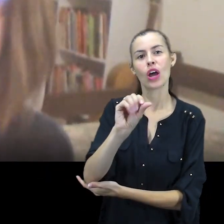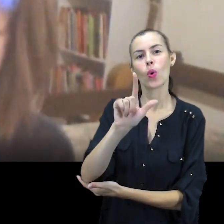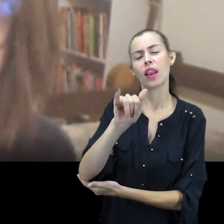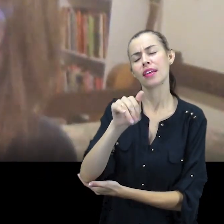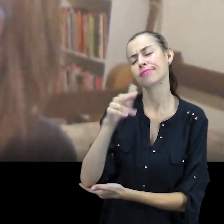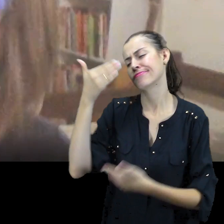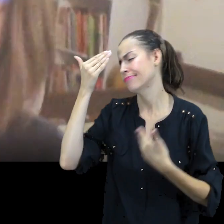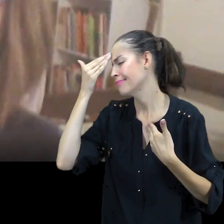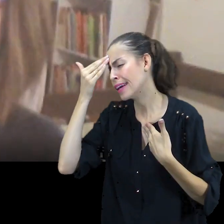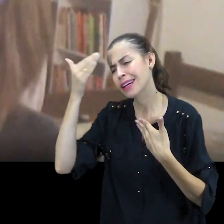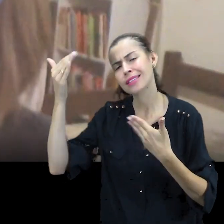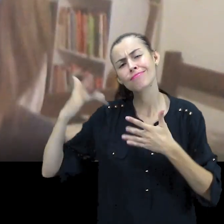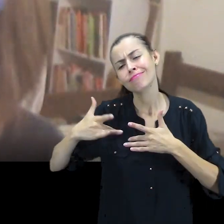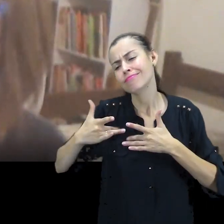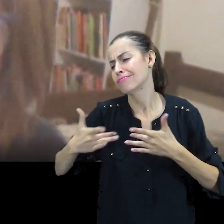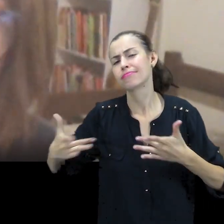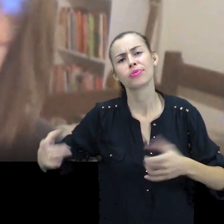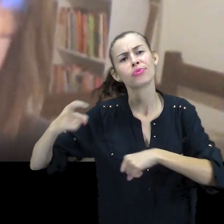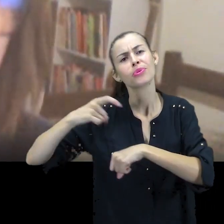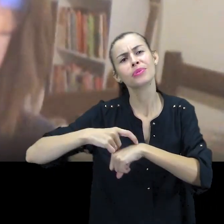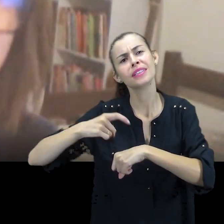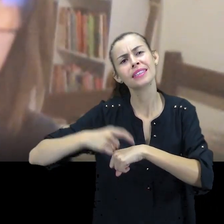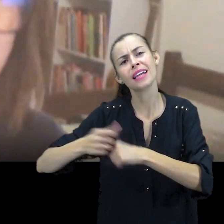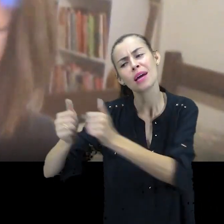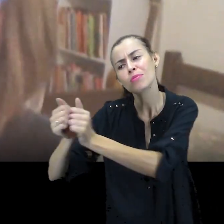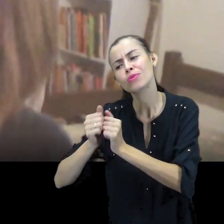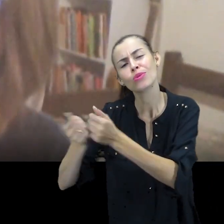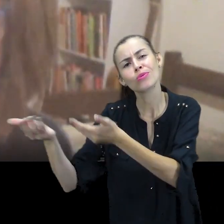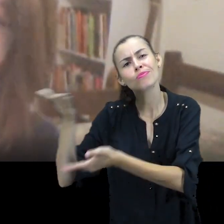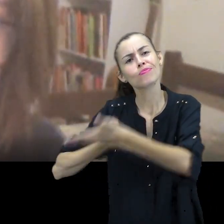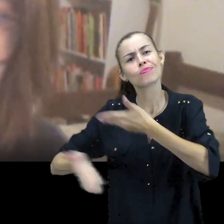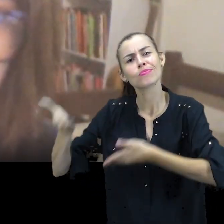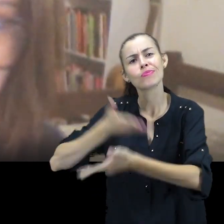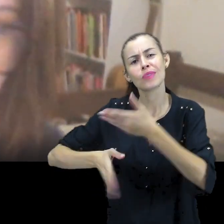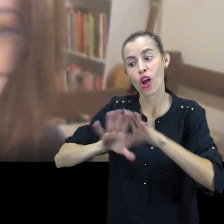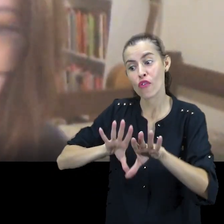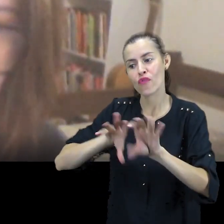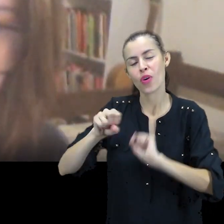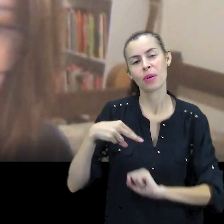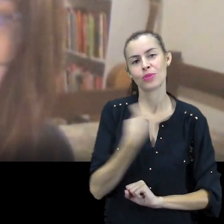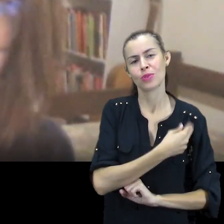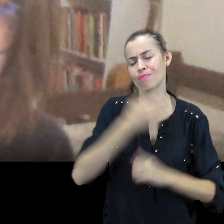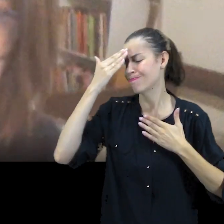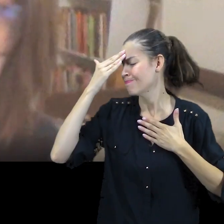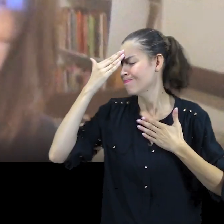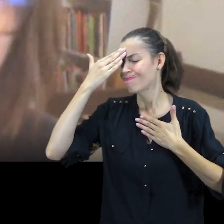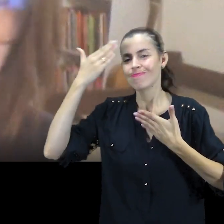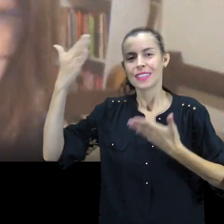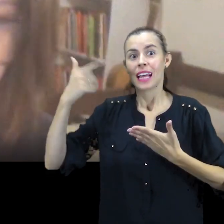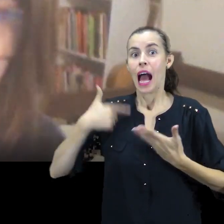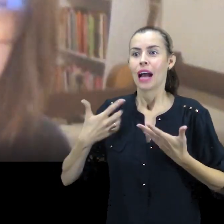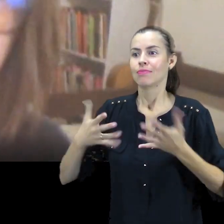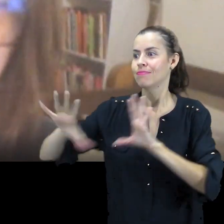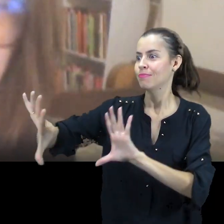agradecendo imensamente pela generosidade em usar o seu tempo na nossa direção,